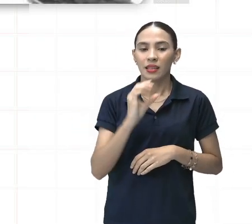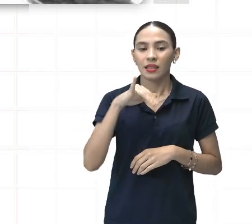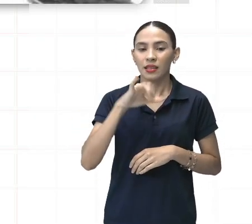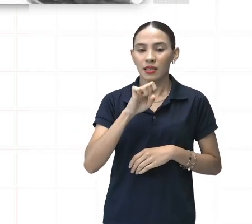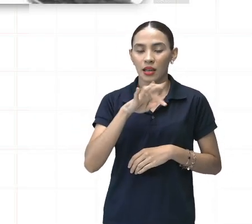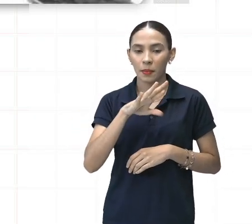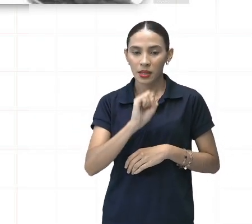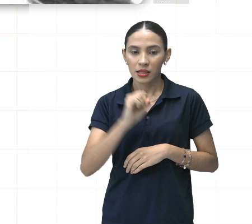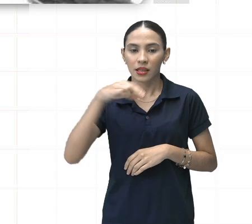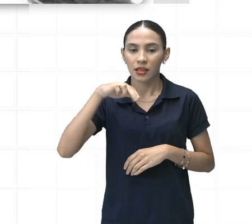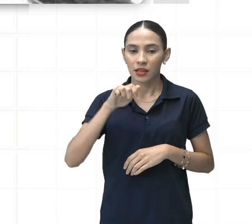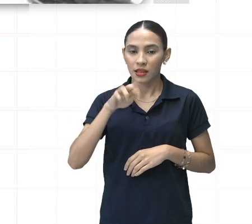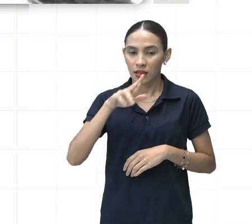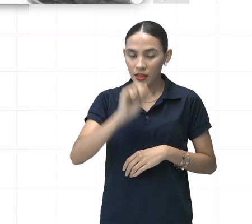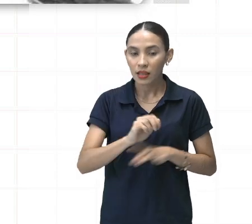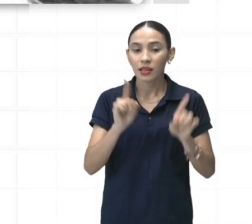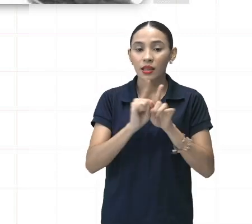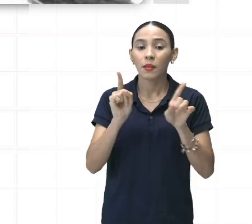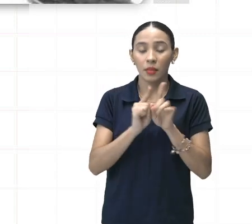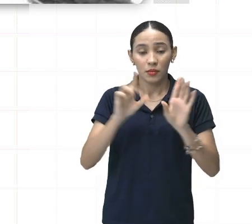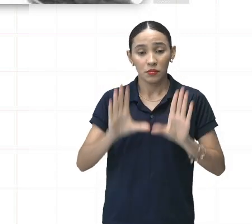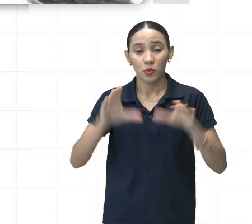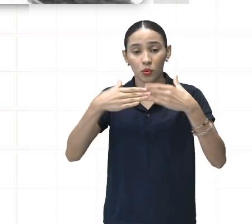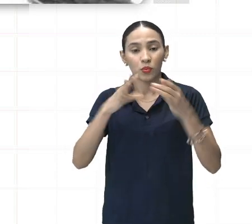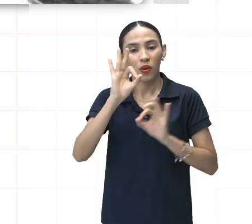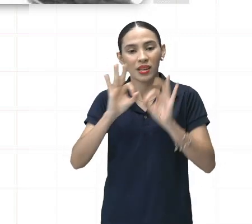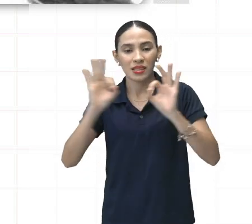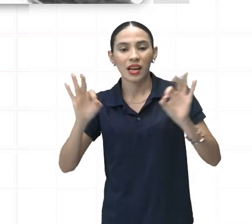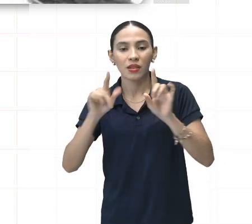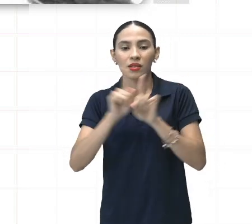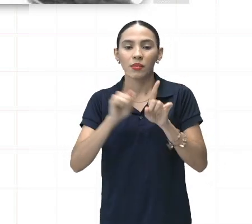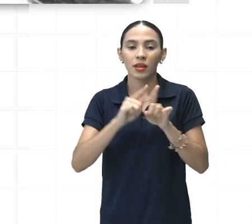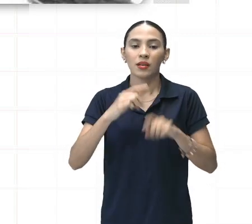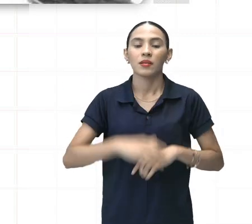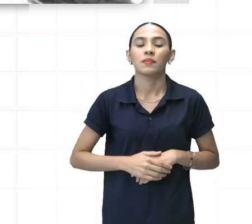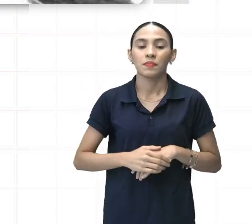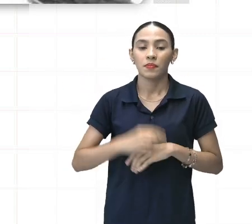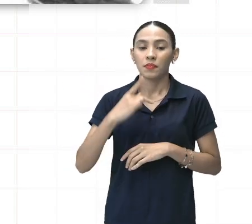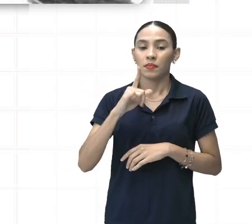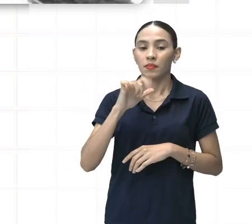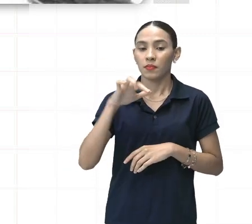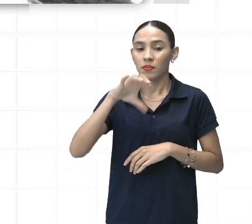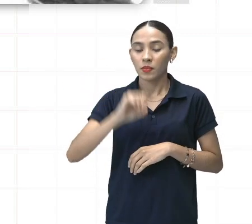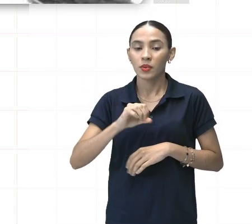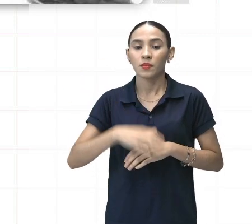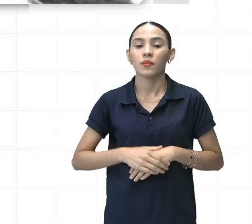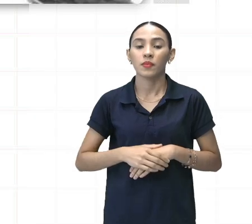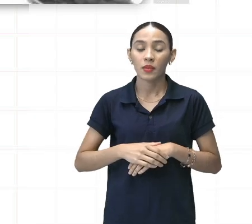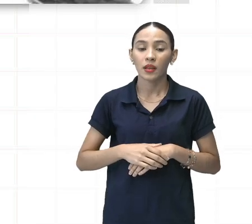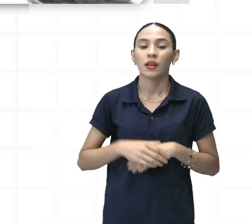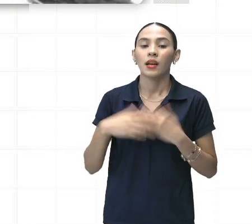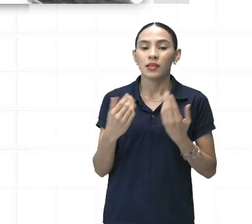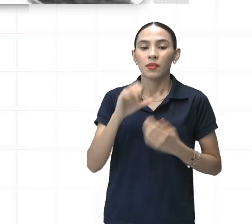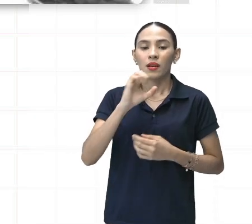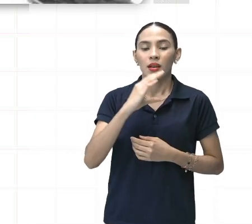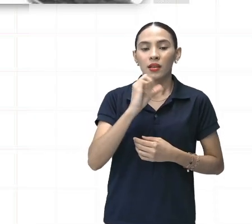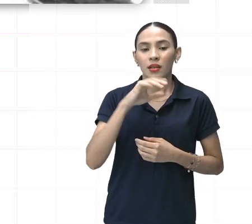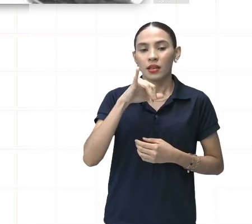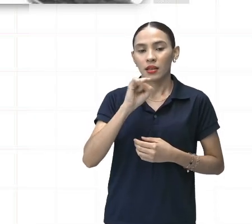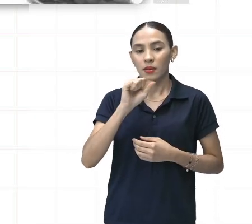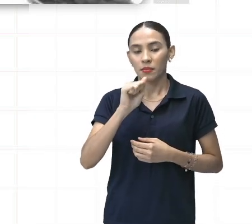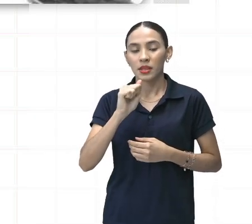o Plínio Salgado também montou a sua milícia, por assim dizer, milícia urbana, os chamados camisas verdes, que